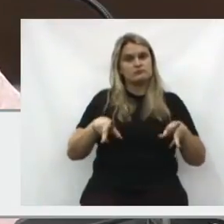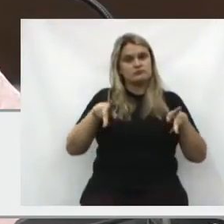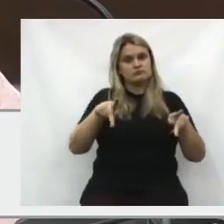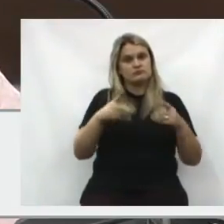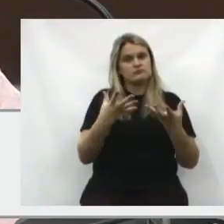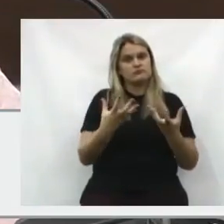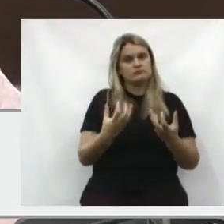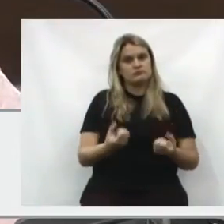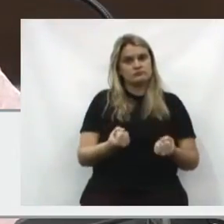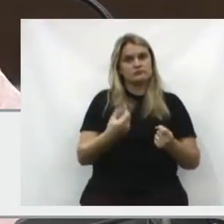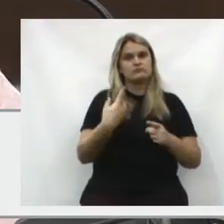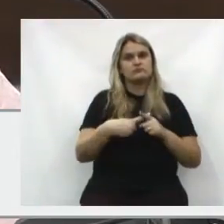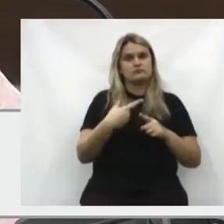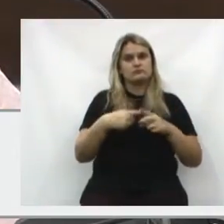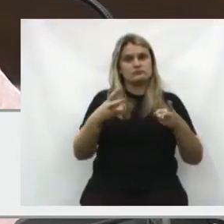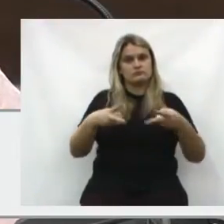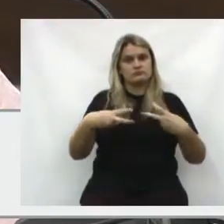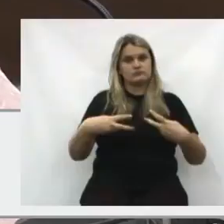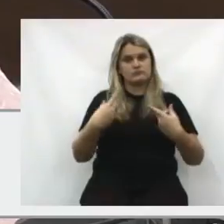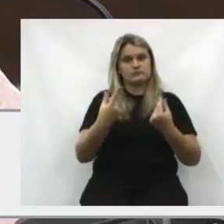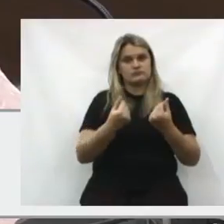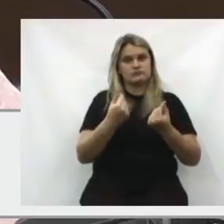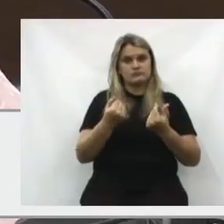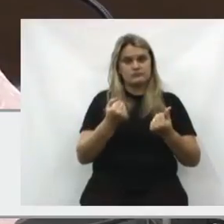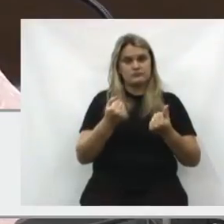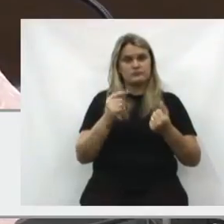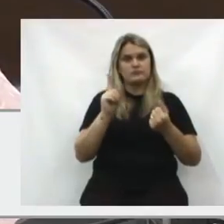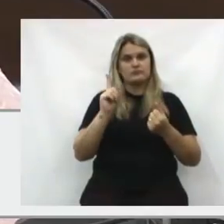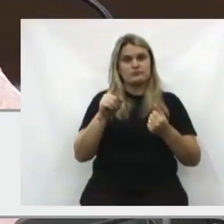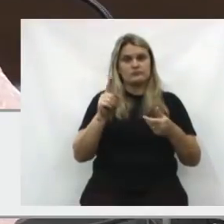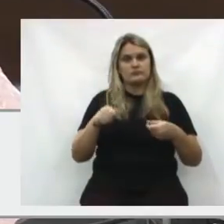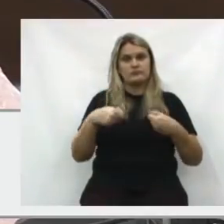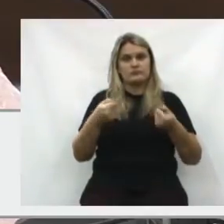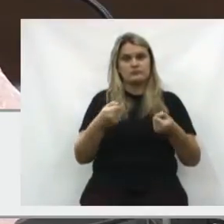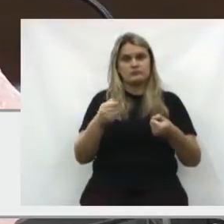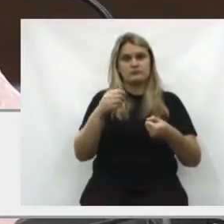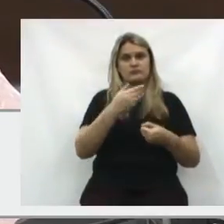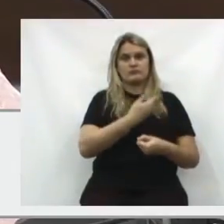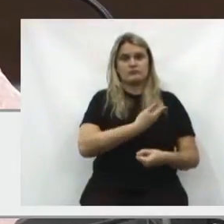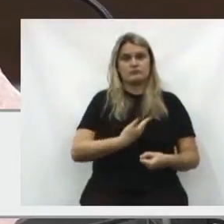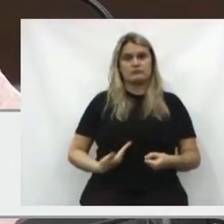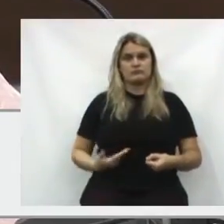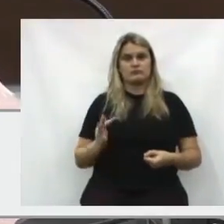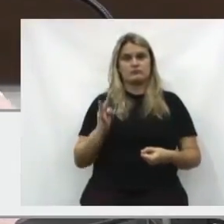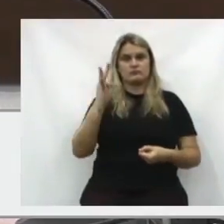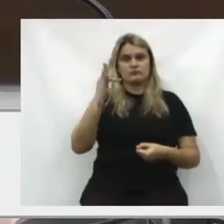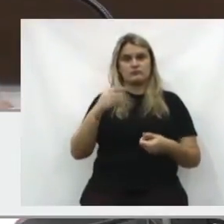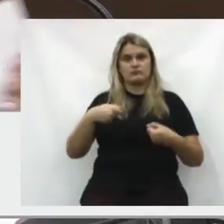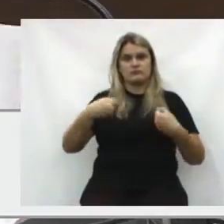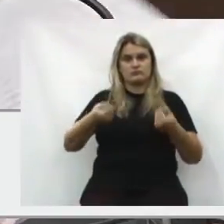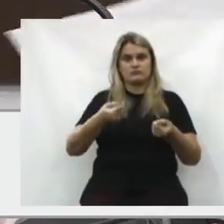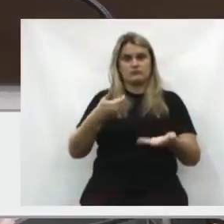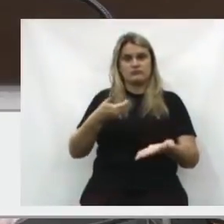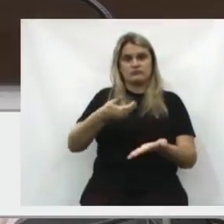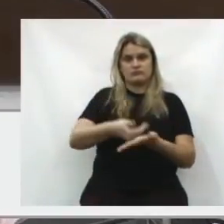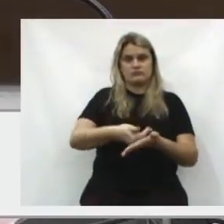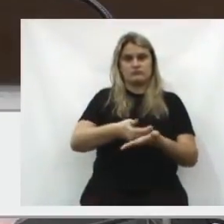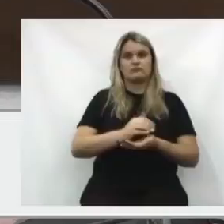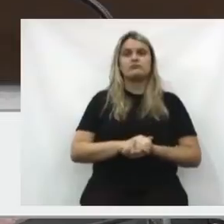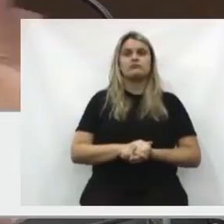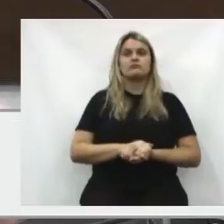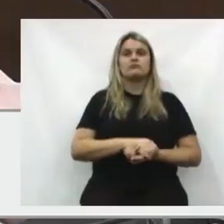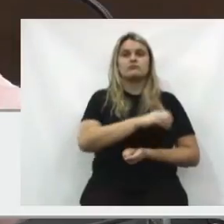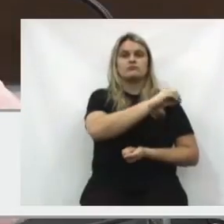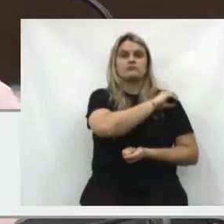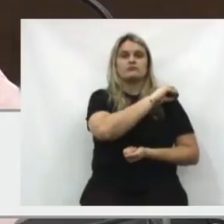aceitação junto à população, sendo que os recursos são disponibilizados a nível federal.